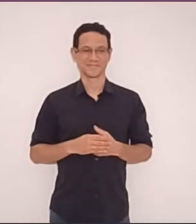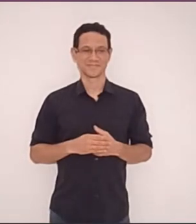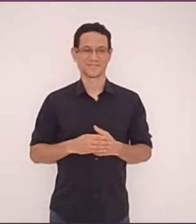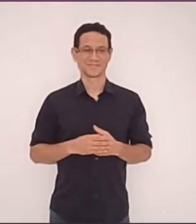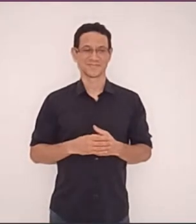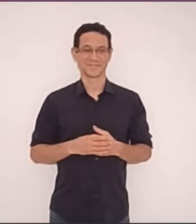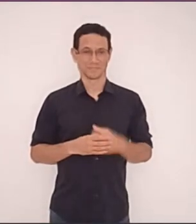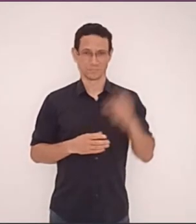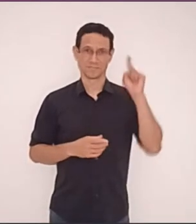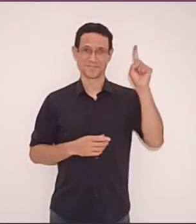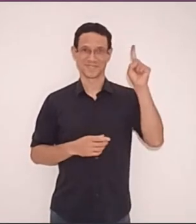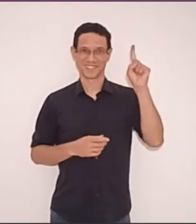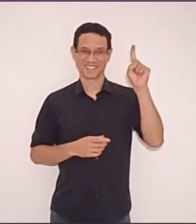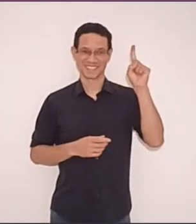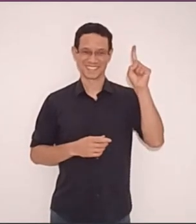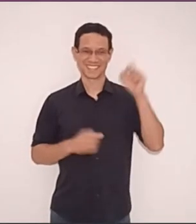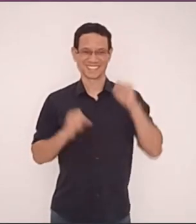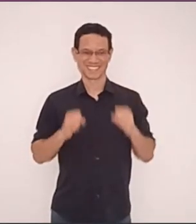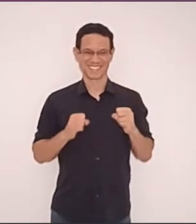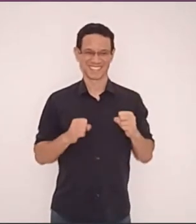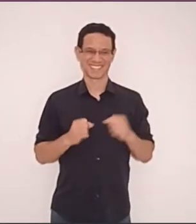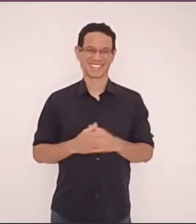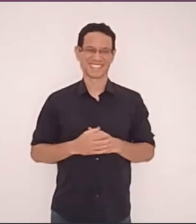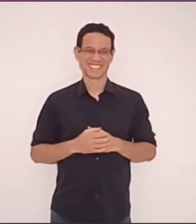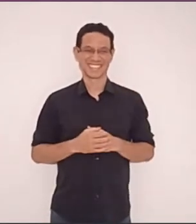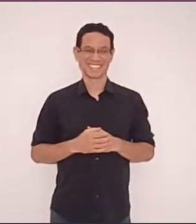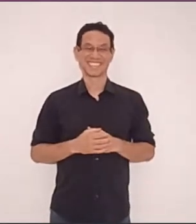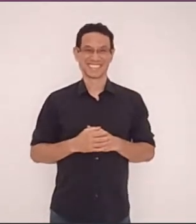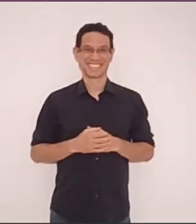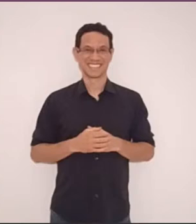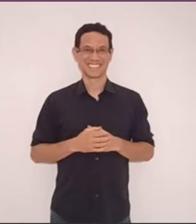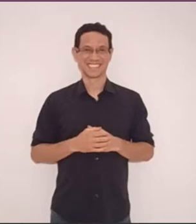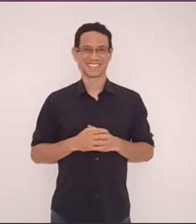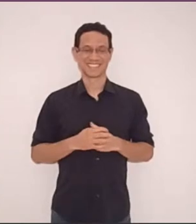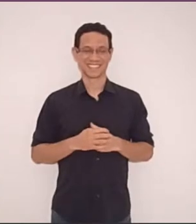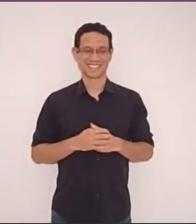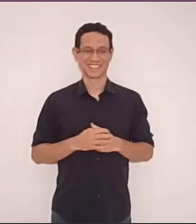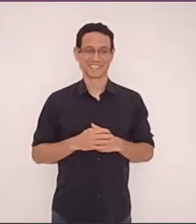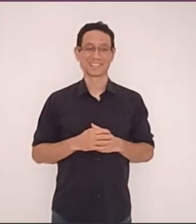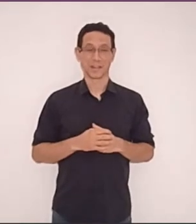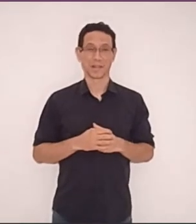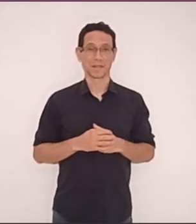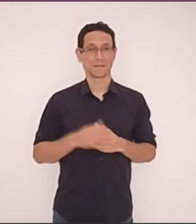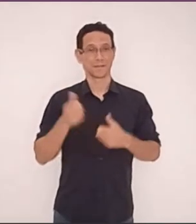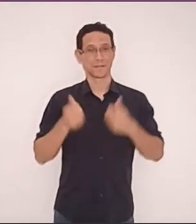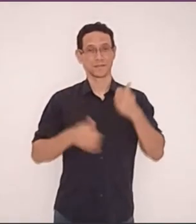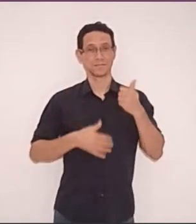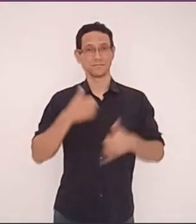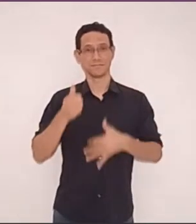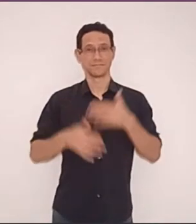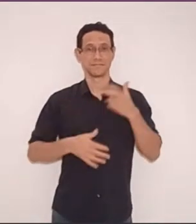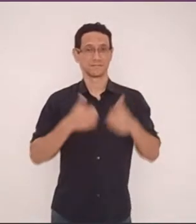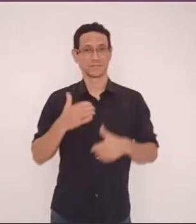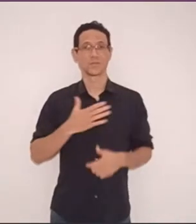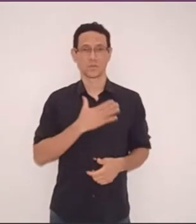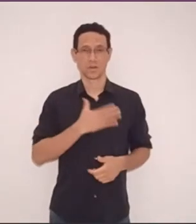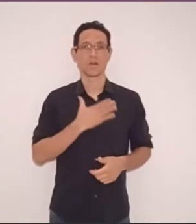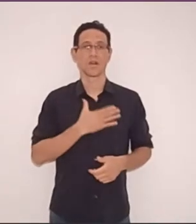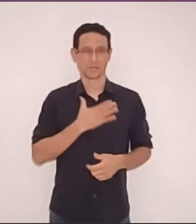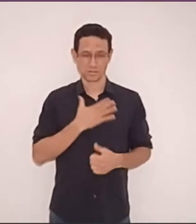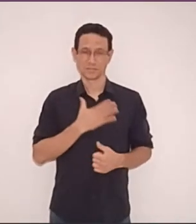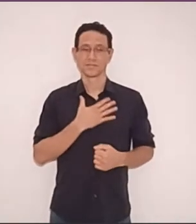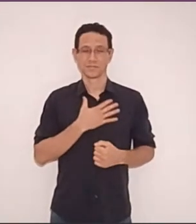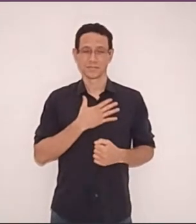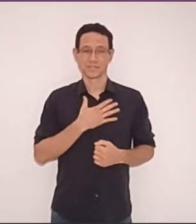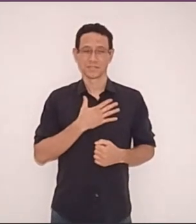a nossa começar por favor eu vou fazer uma declamação o que eu gosto muito